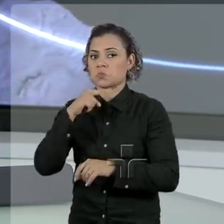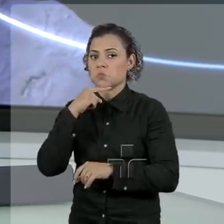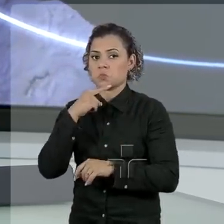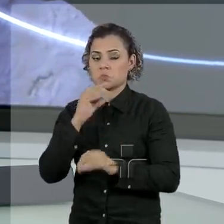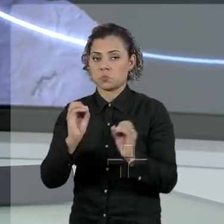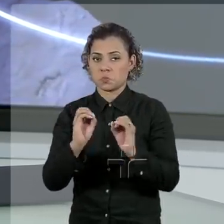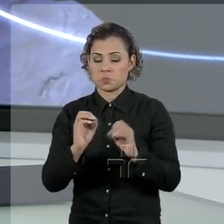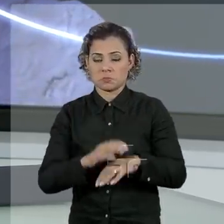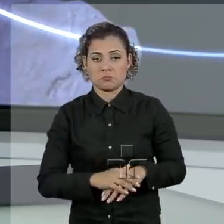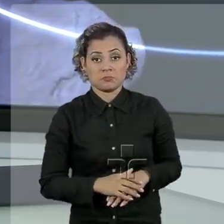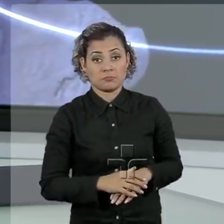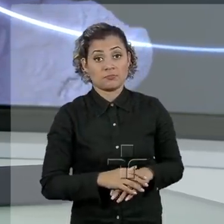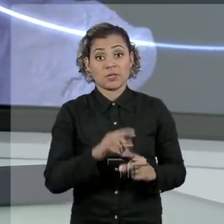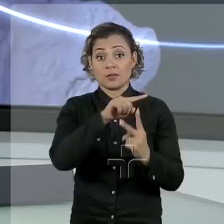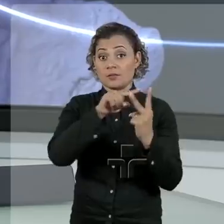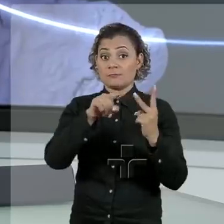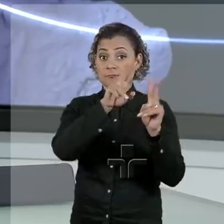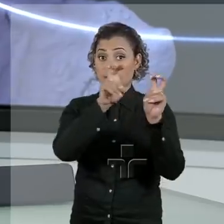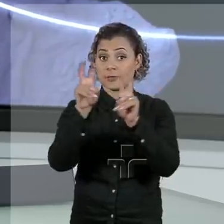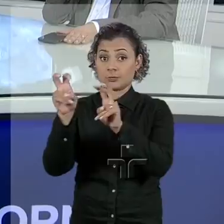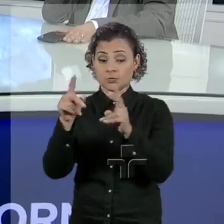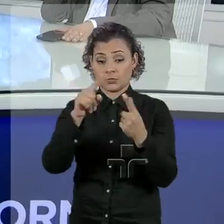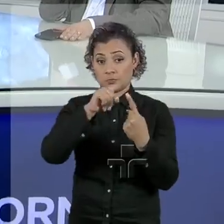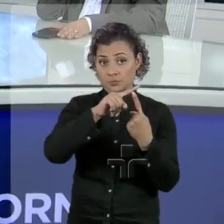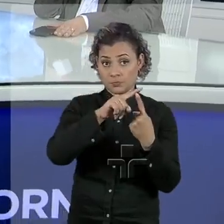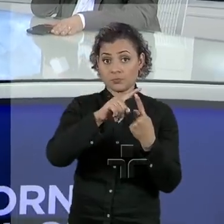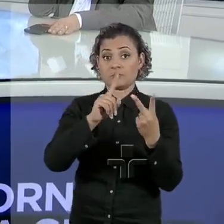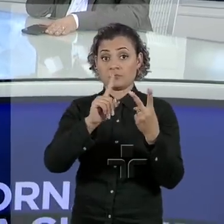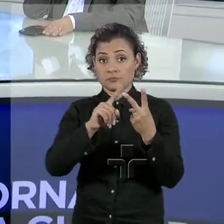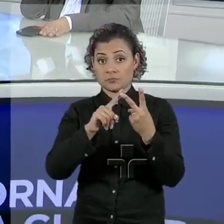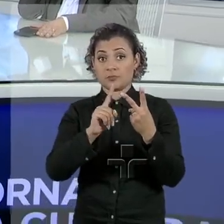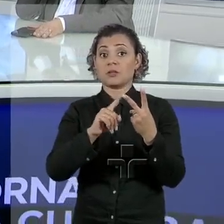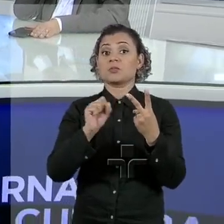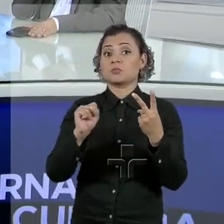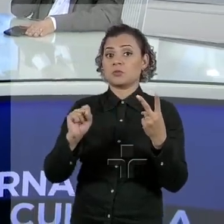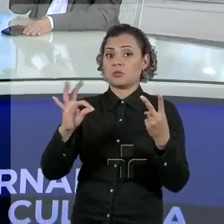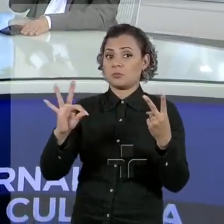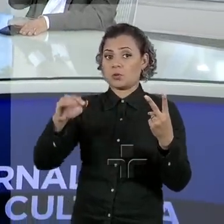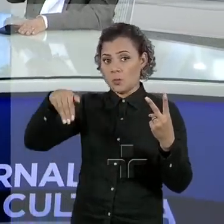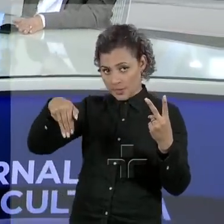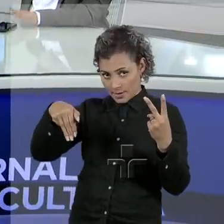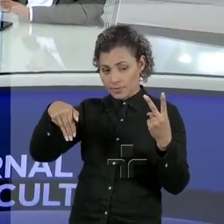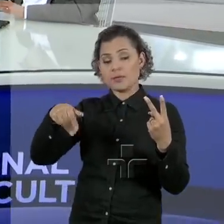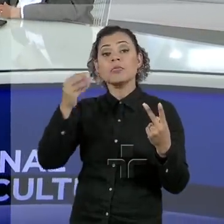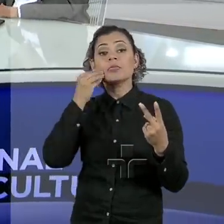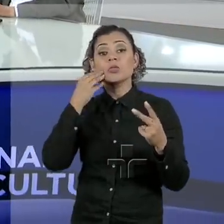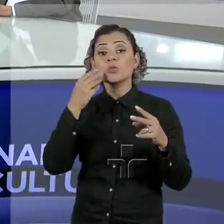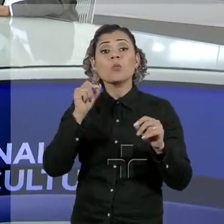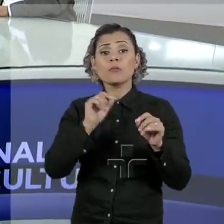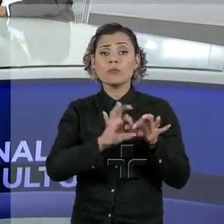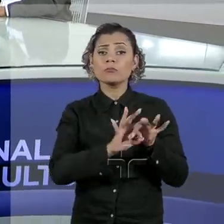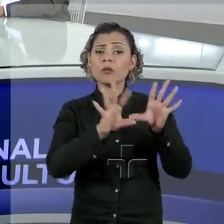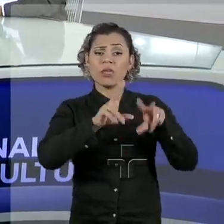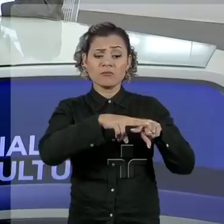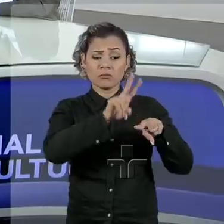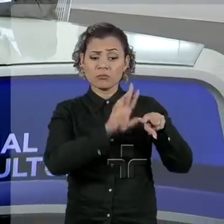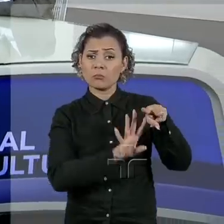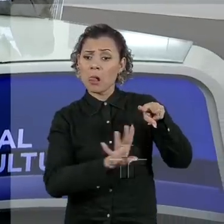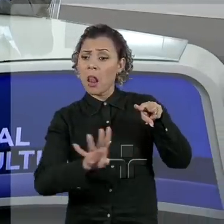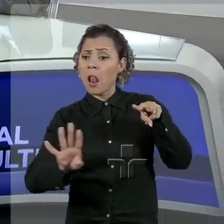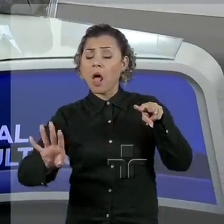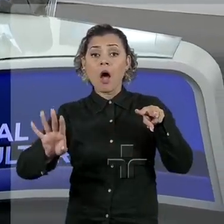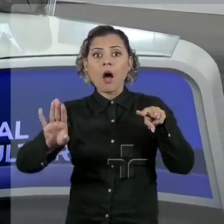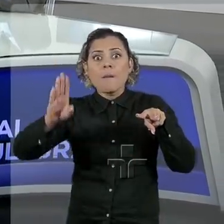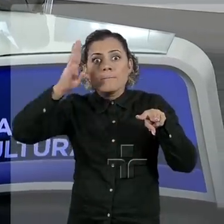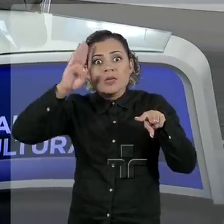2 assuntos. Esse último em relação ao Tribunal Militar, que decidiu libertar os 9 militares que estavam presos pela morte do